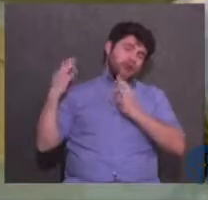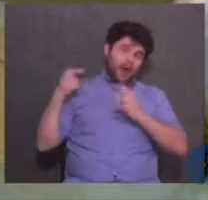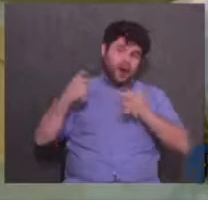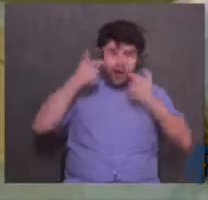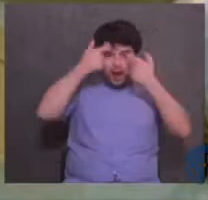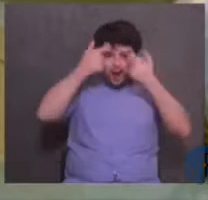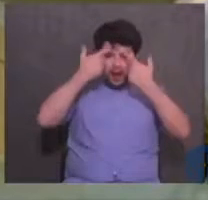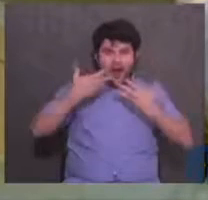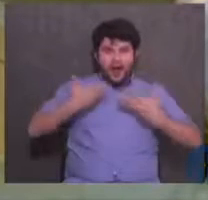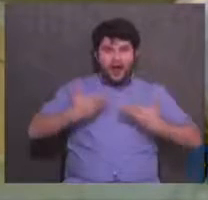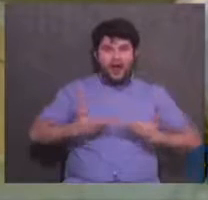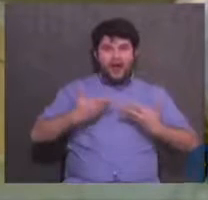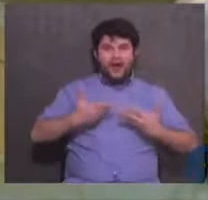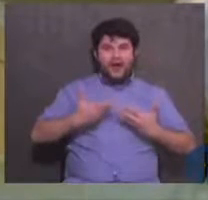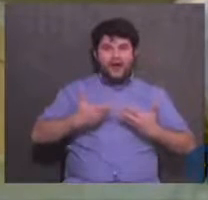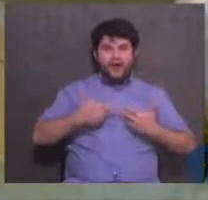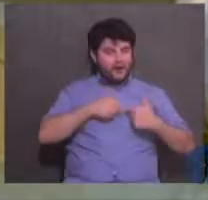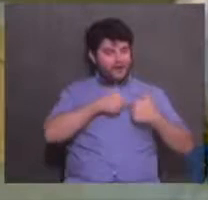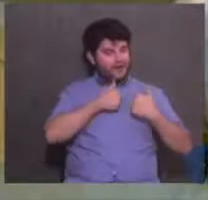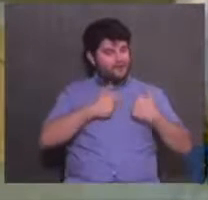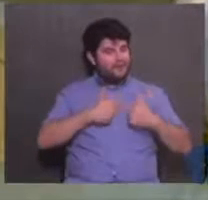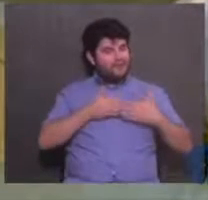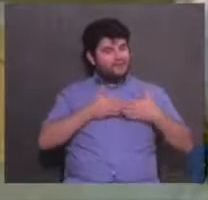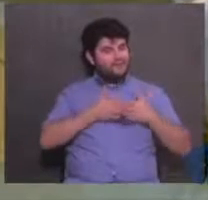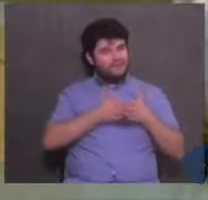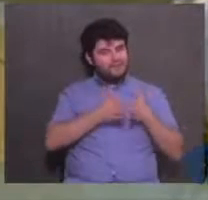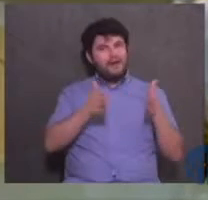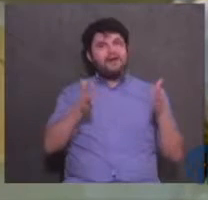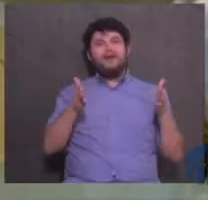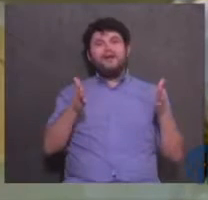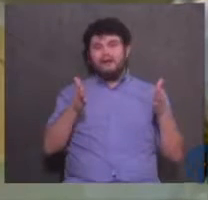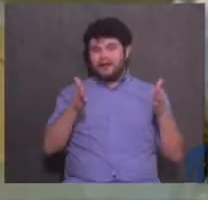hora de abrirmos o nosso coração.